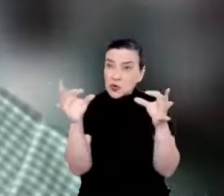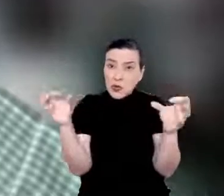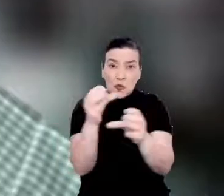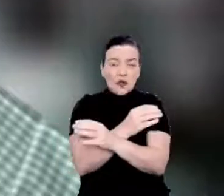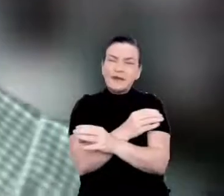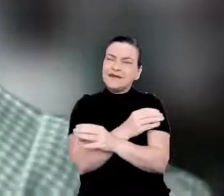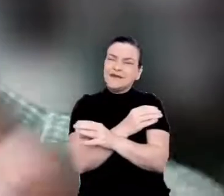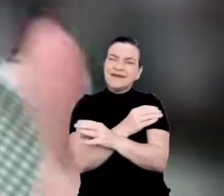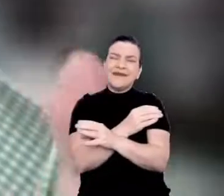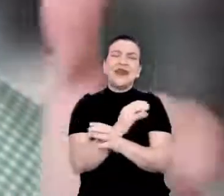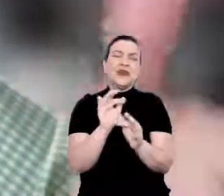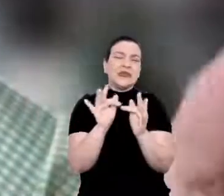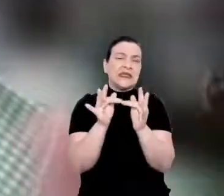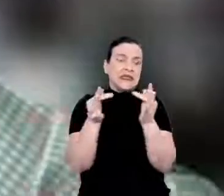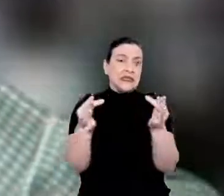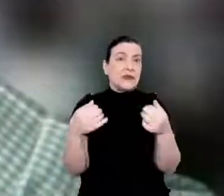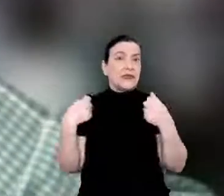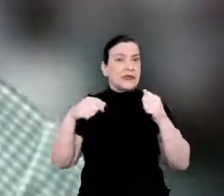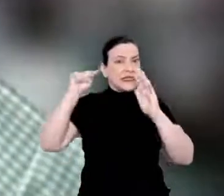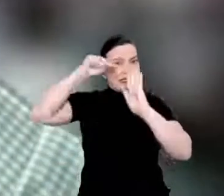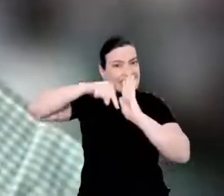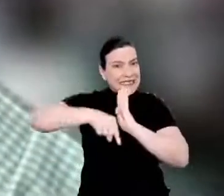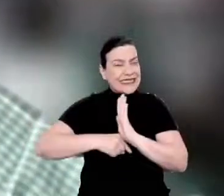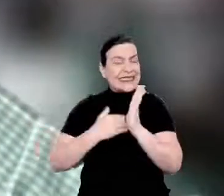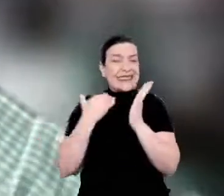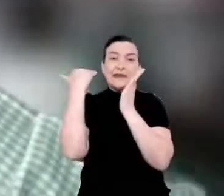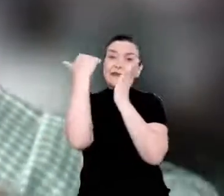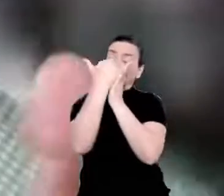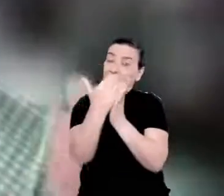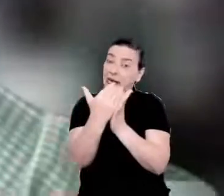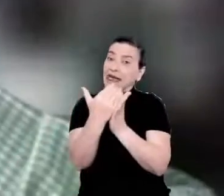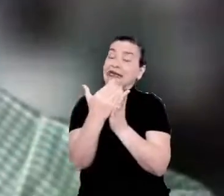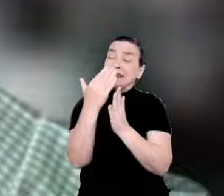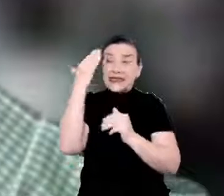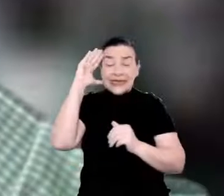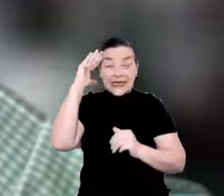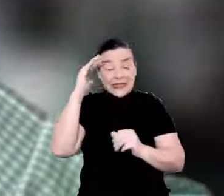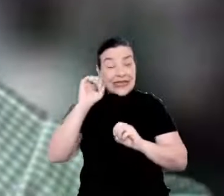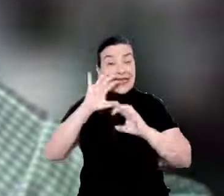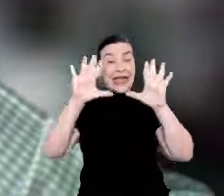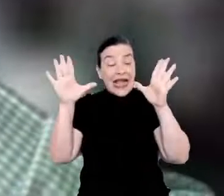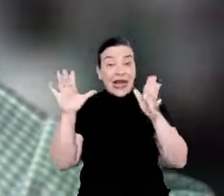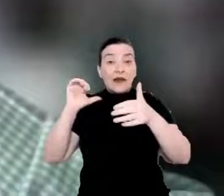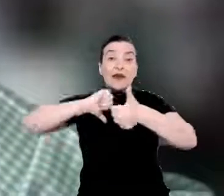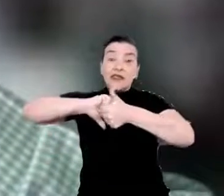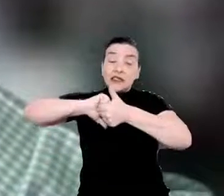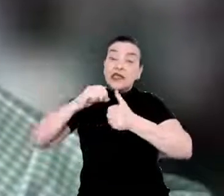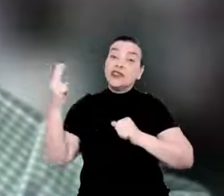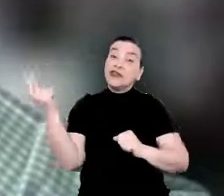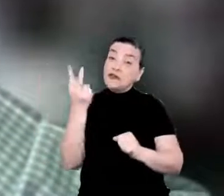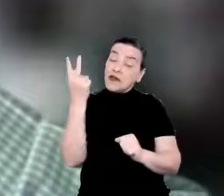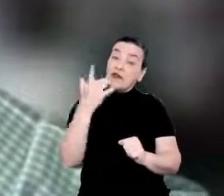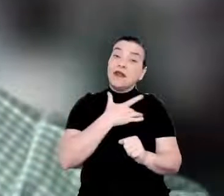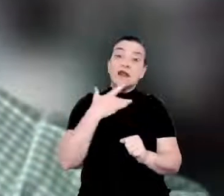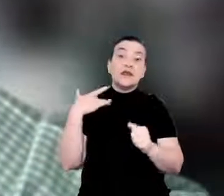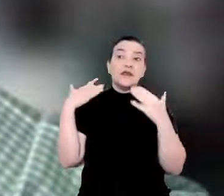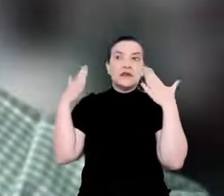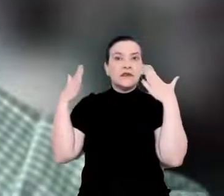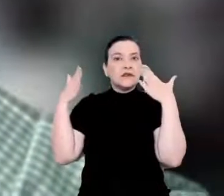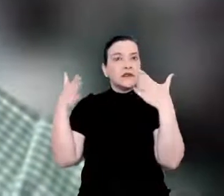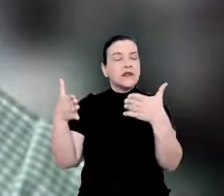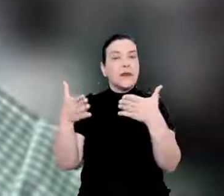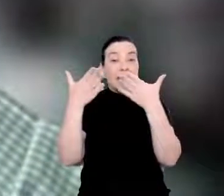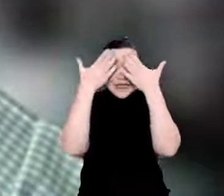nos aprofundarmos, no nosso caso, com competição por qualidade ou valor em saúde, mas com outros olhares, com outros